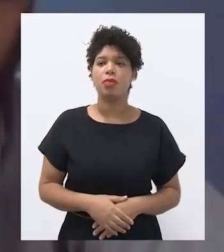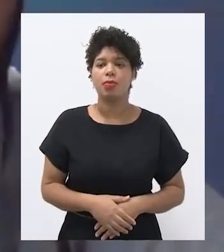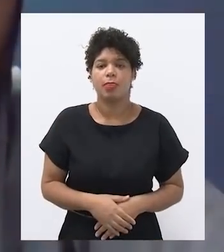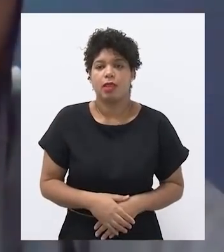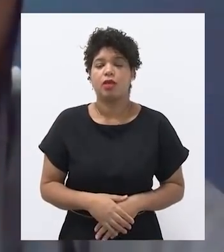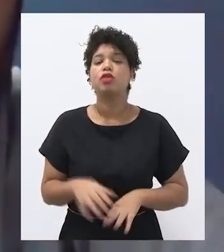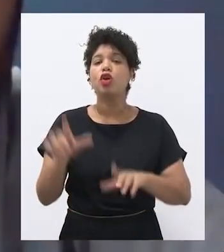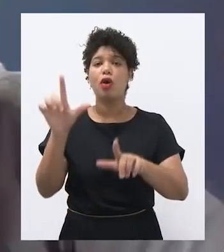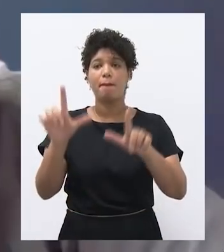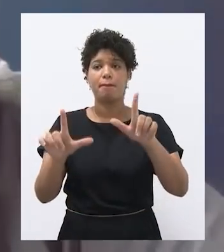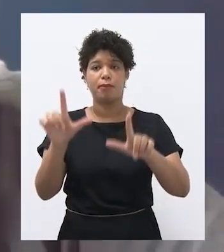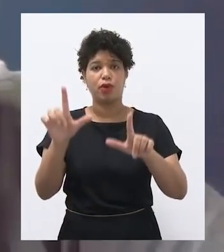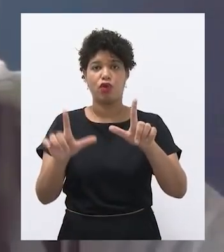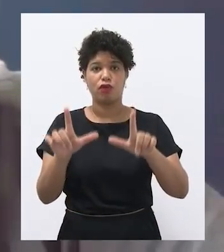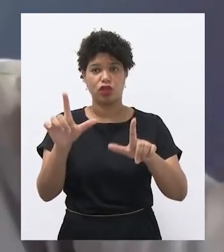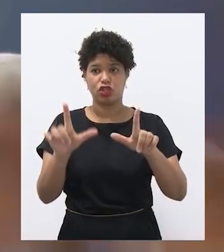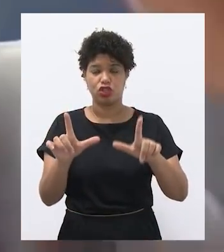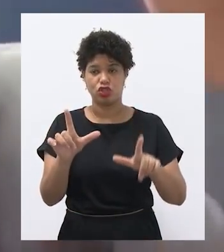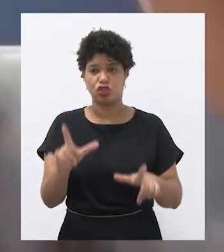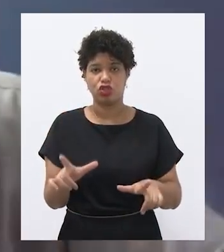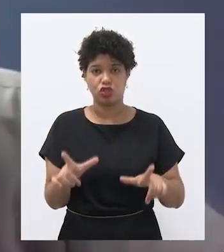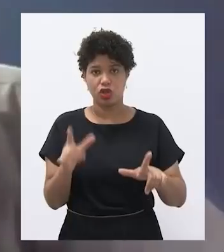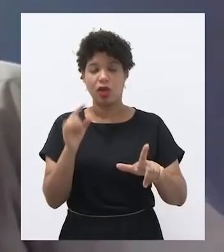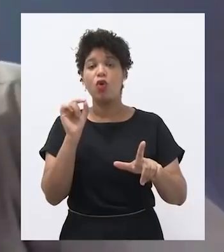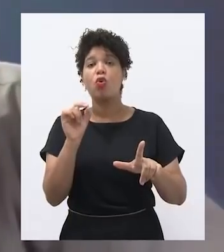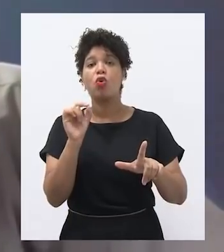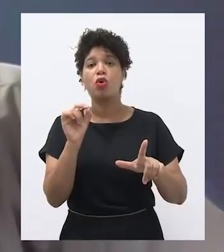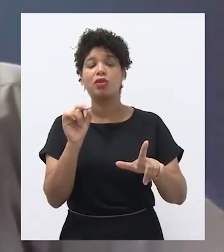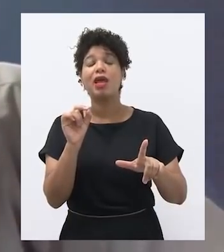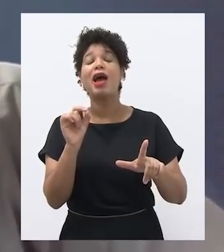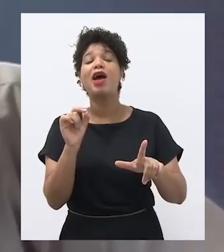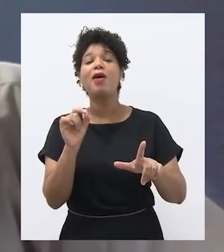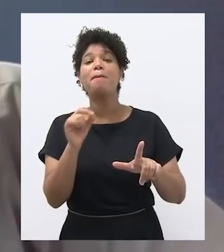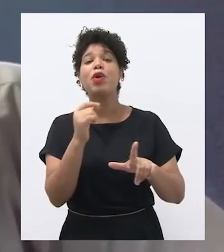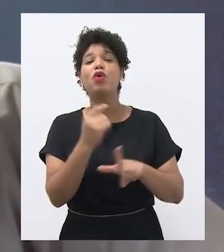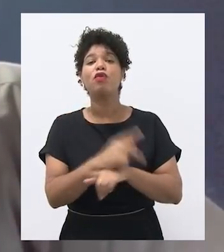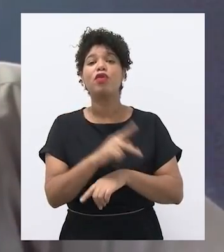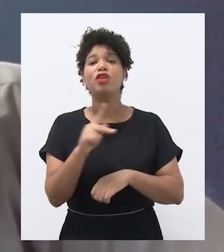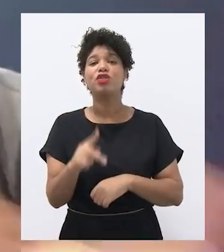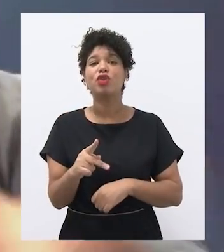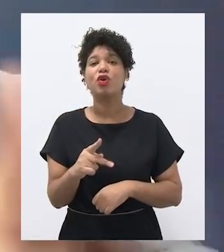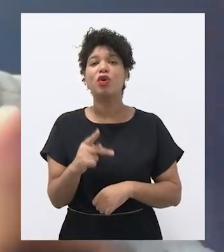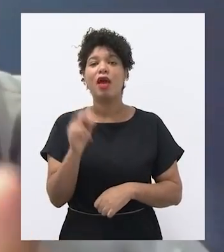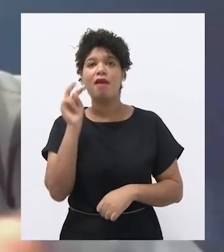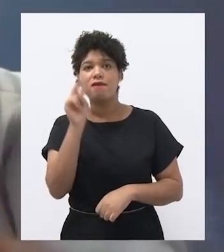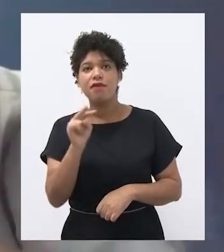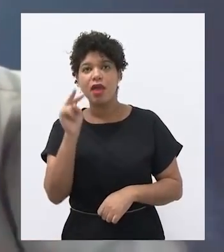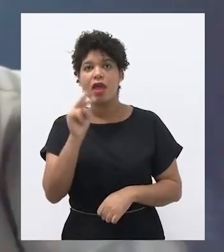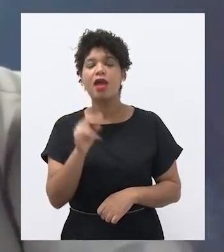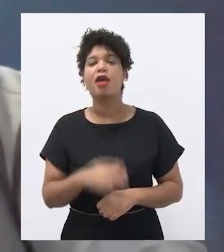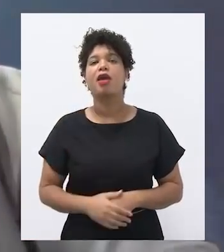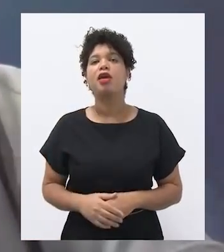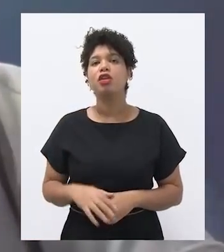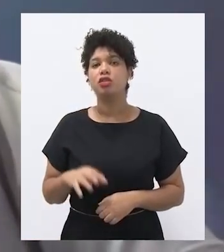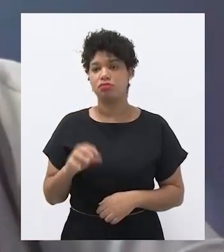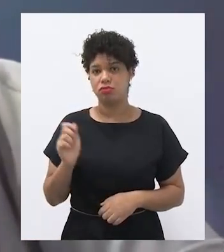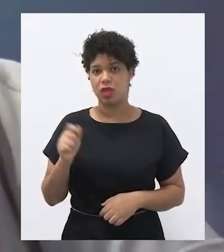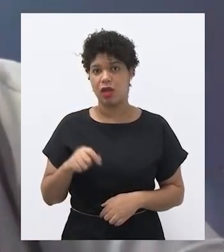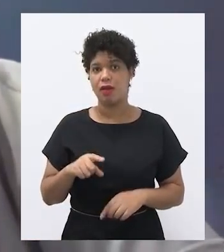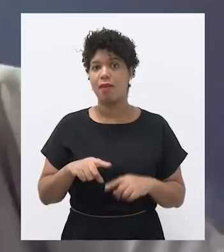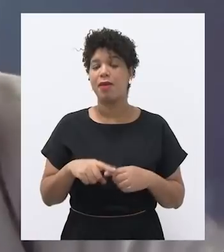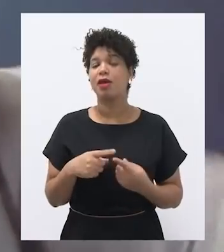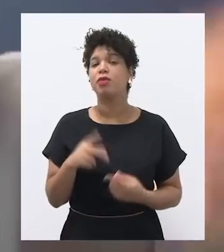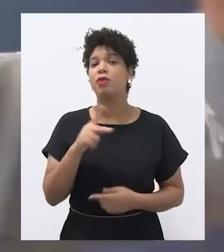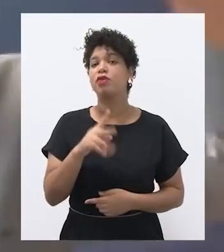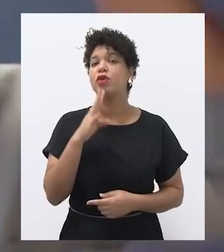professores, evidentemente, daquele núcleo, é que conhecem o contexto. As ferramentas que o professor que está no contexto